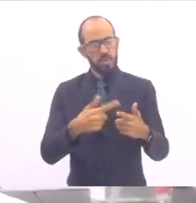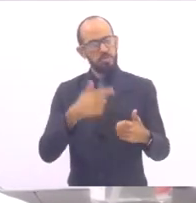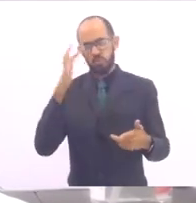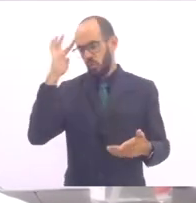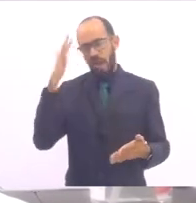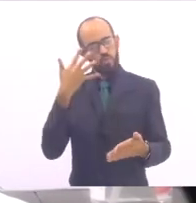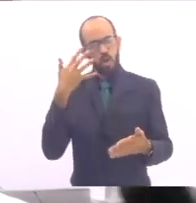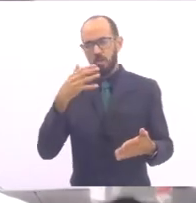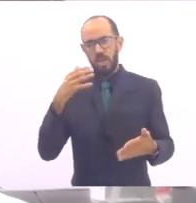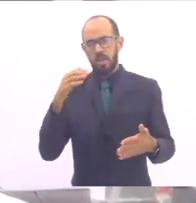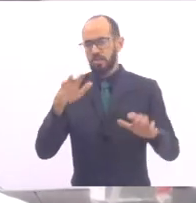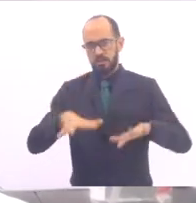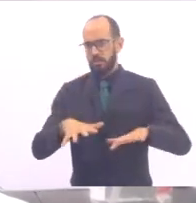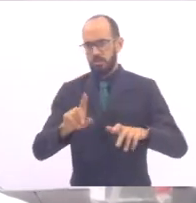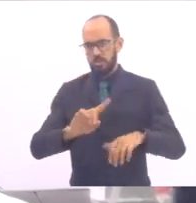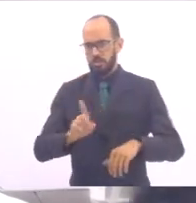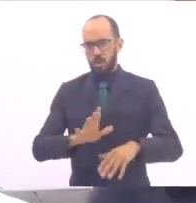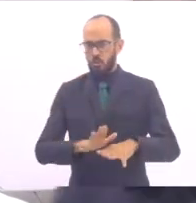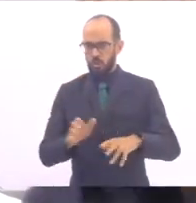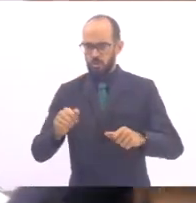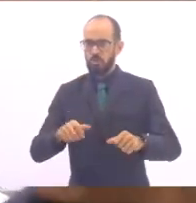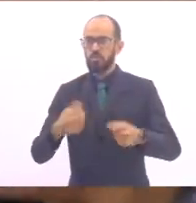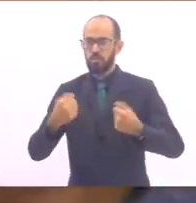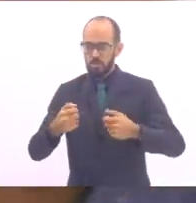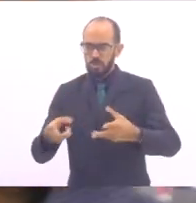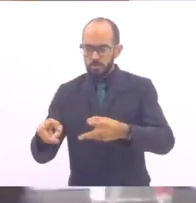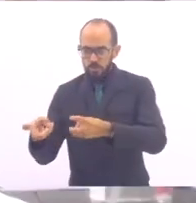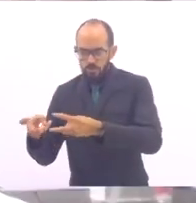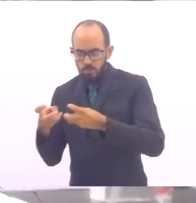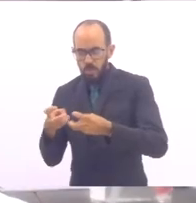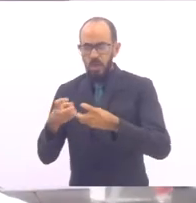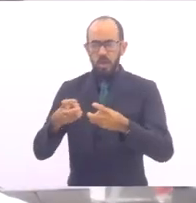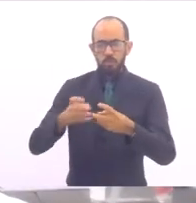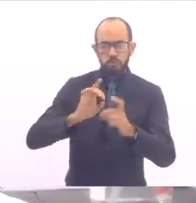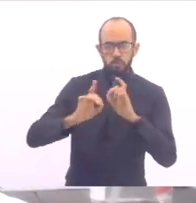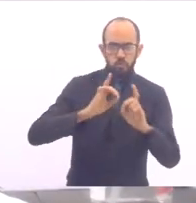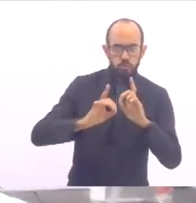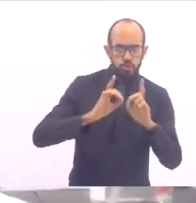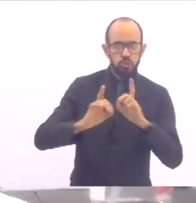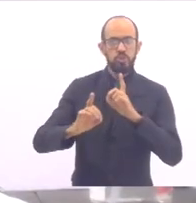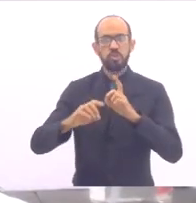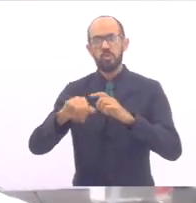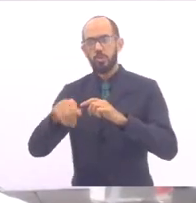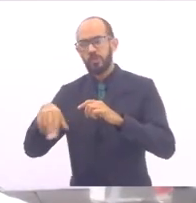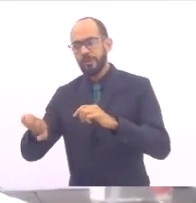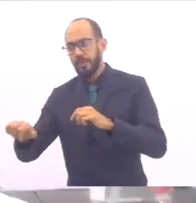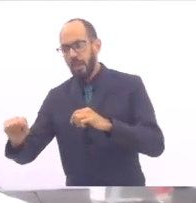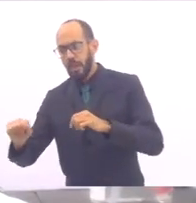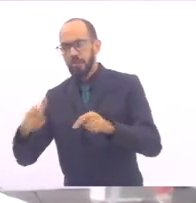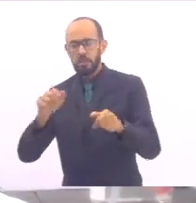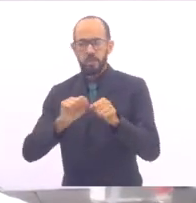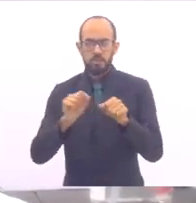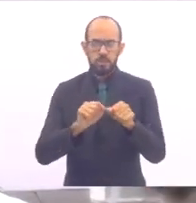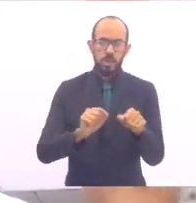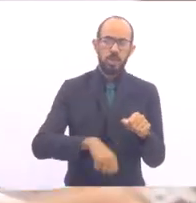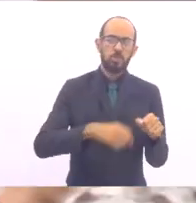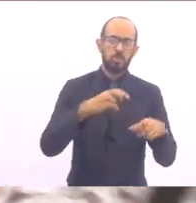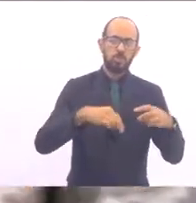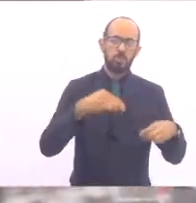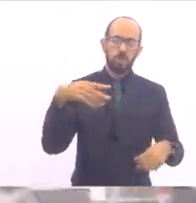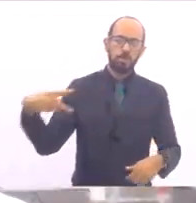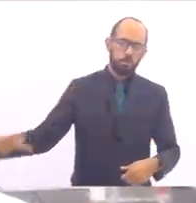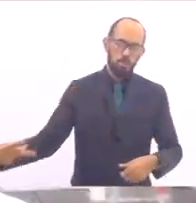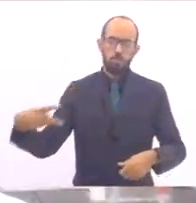levanta questões, levanta problemas, ouve, escuta, vê o que o INEA está fazendo, o que a secretaria, o que o Ministério